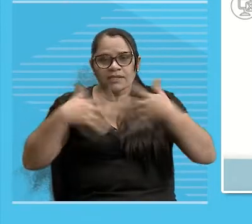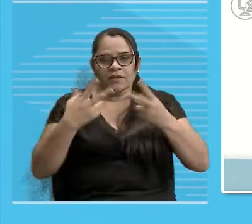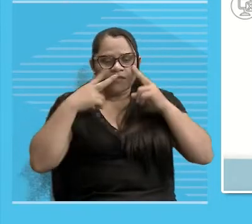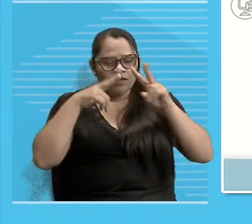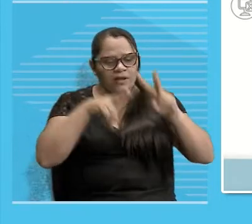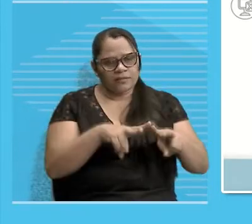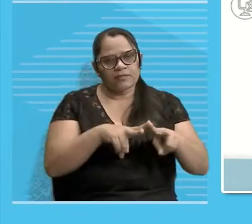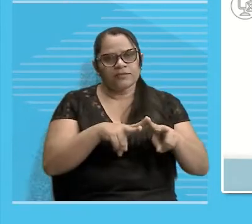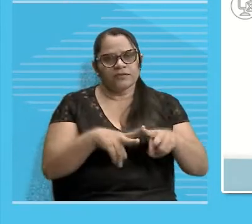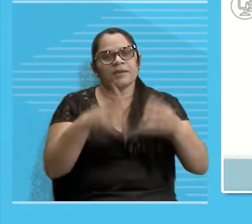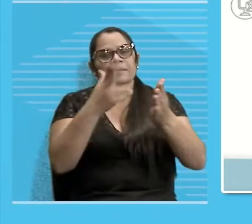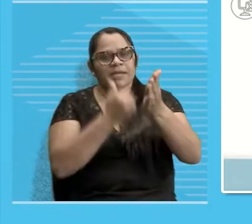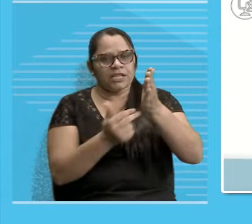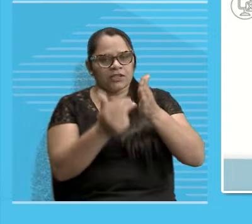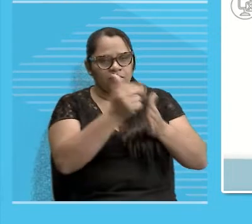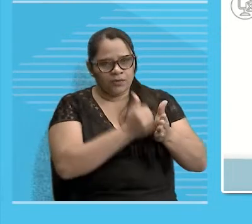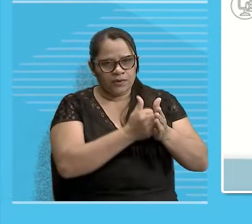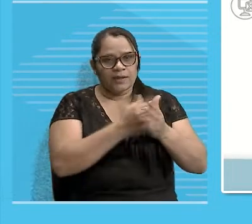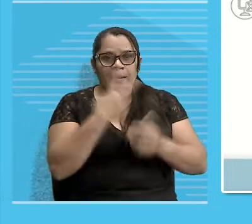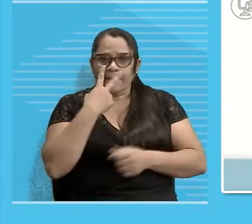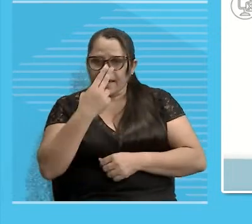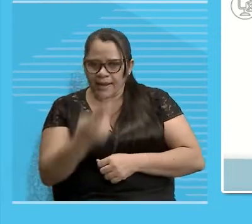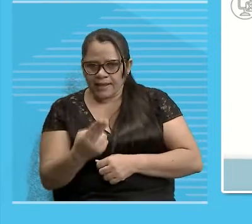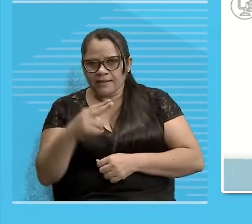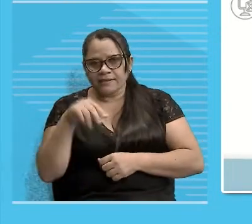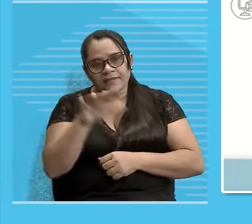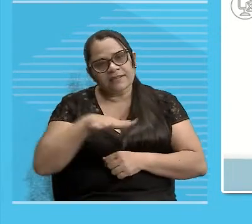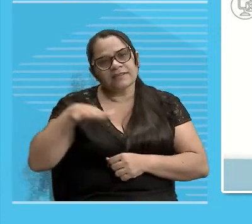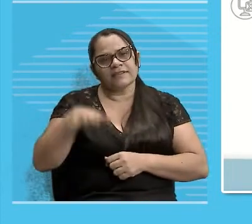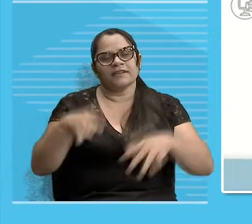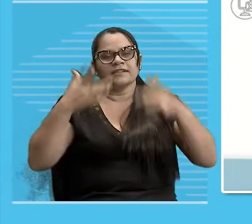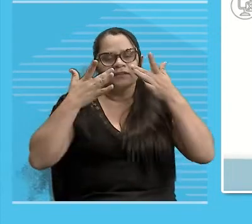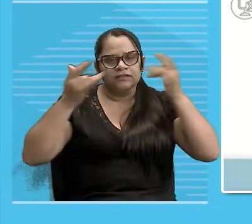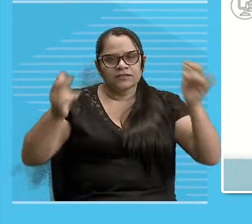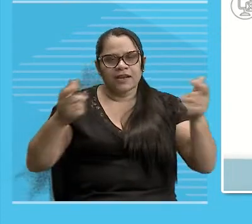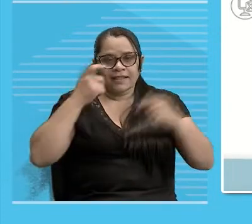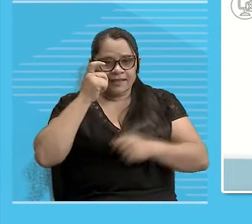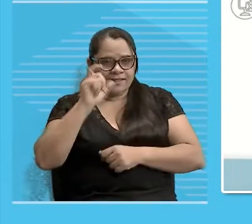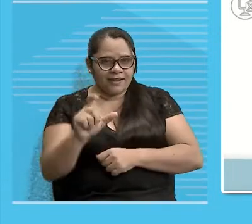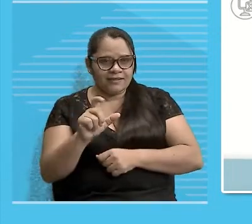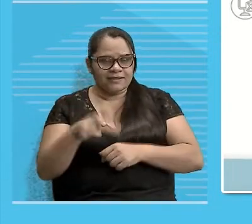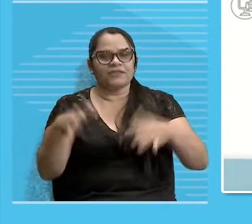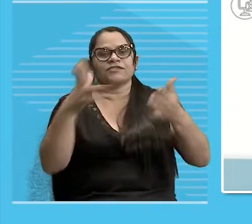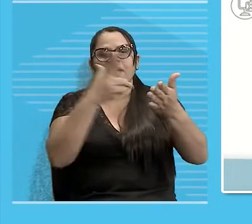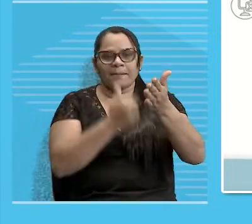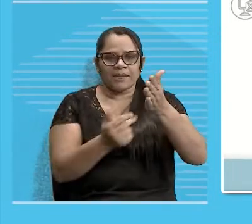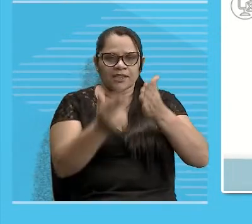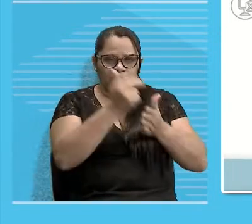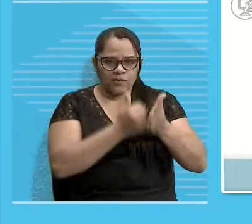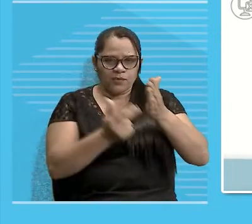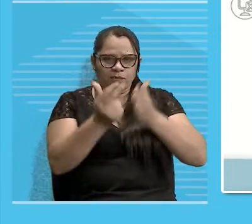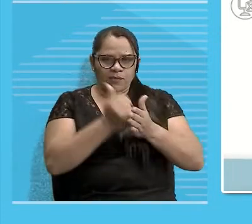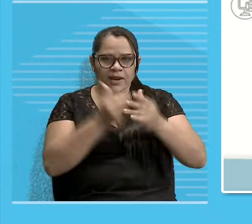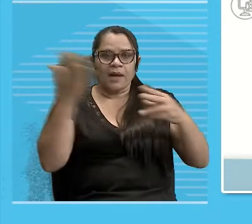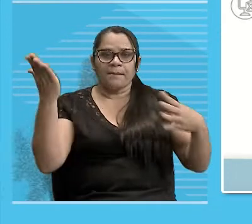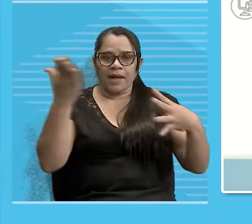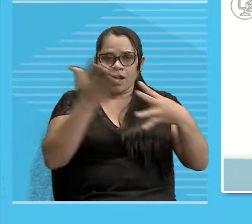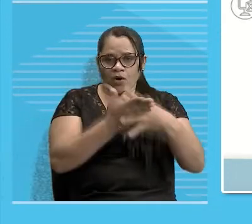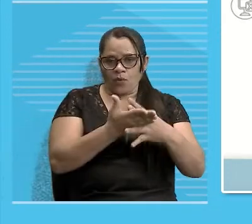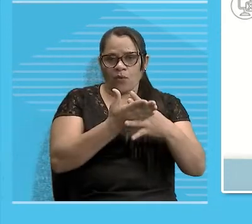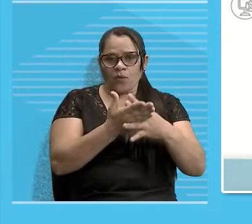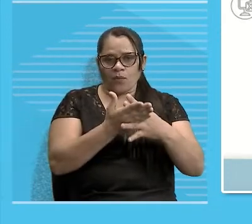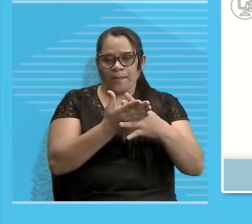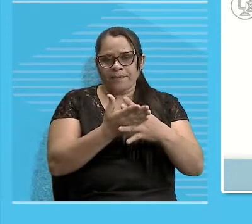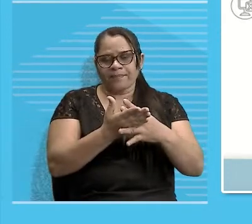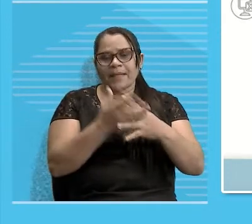que parecem cenas de teatro. Olha que interessante. A pintura barroca parece uma